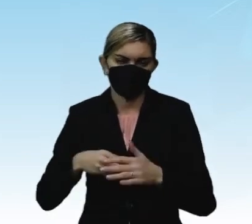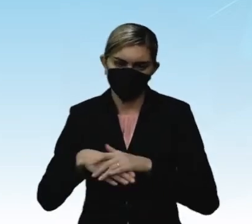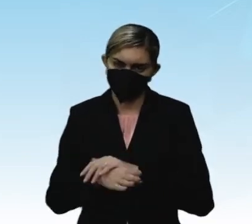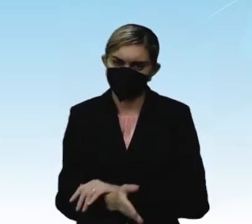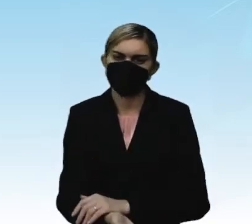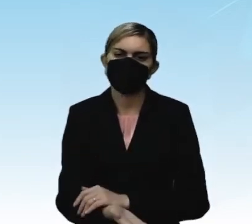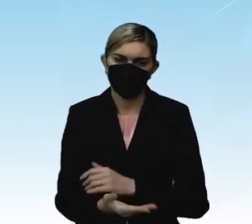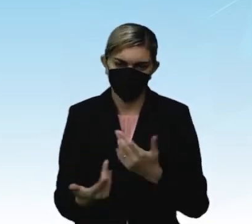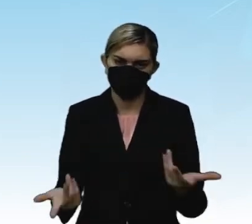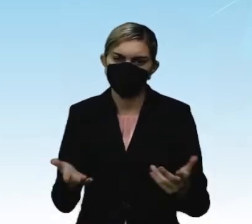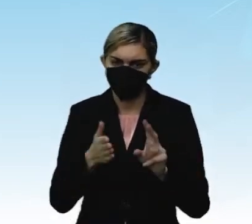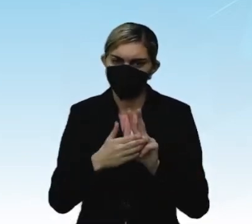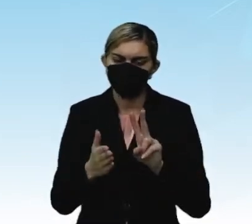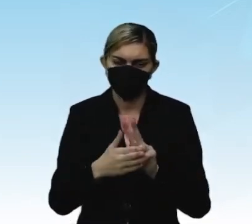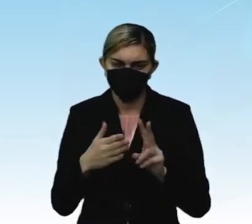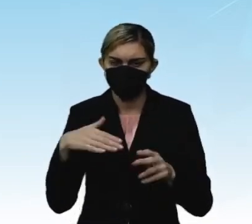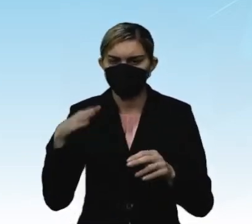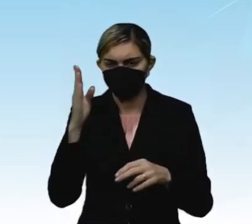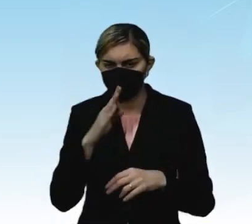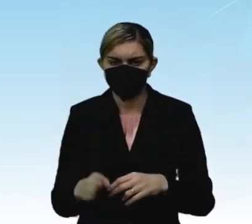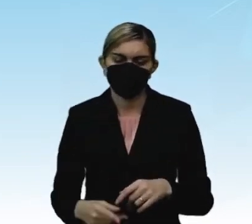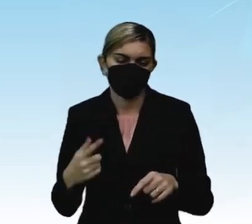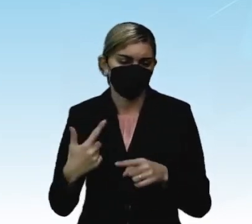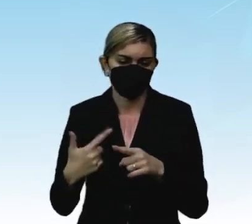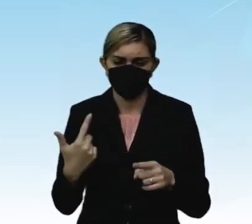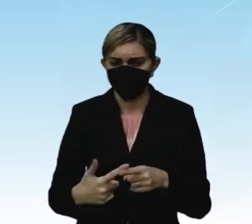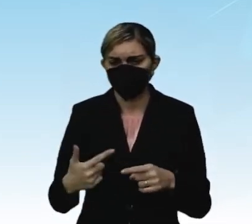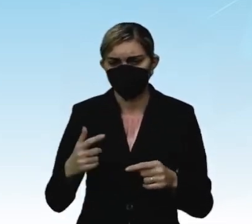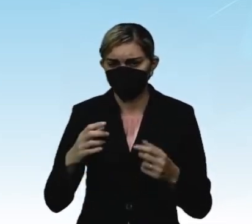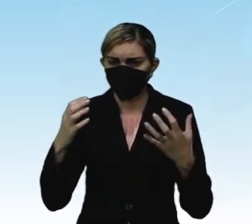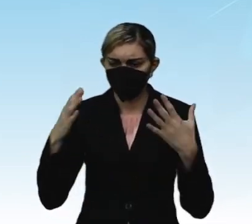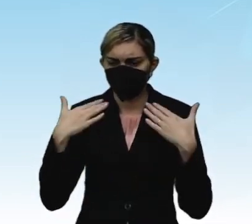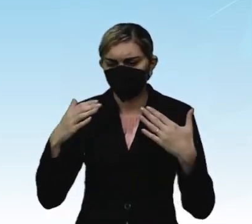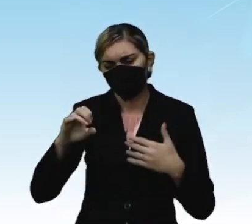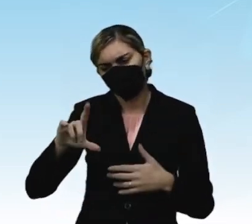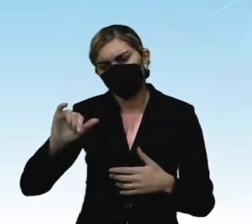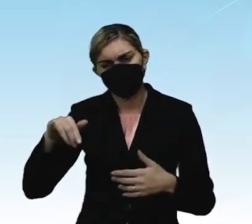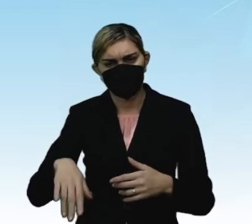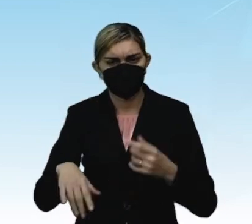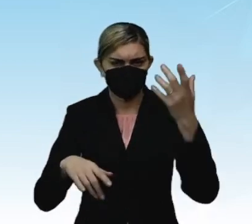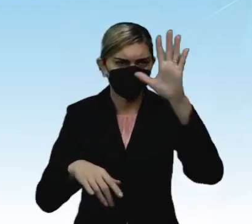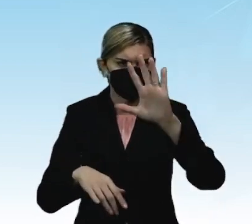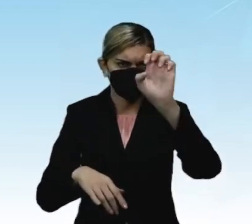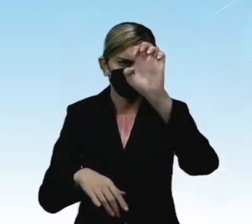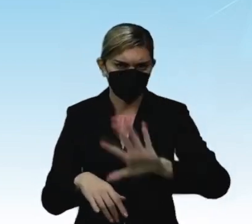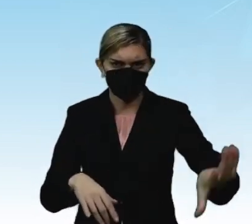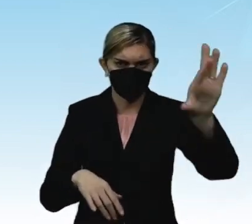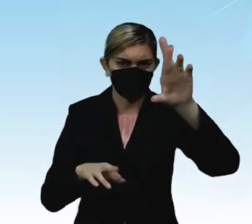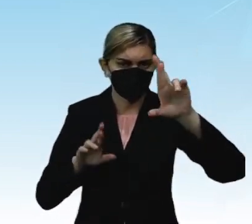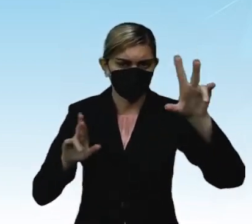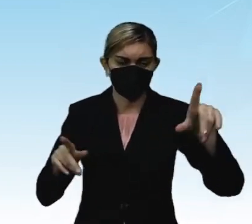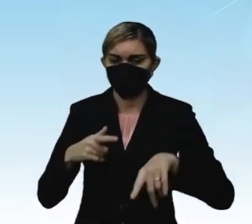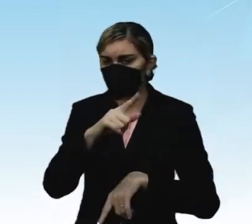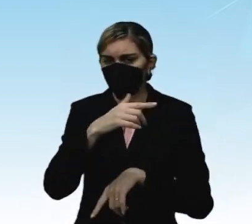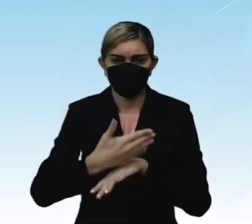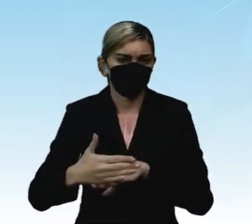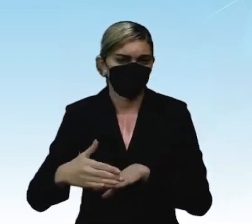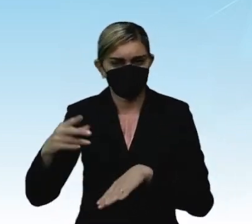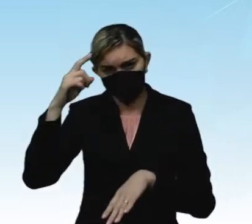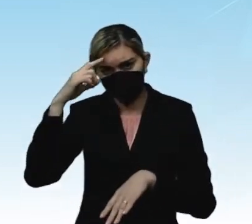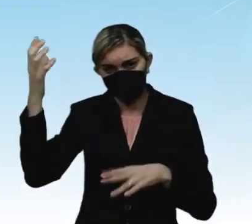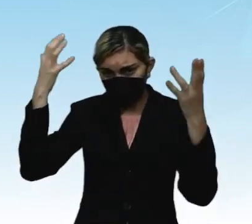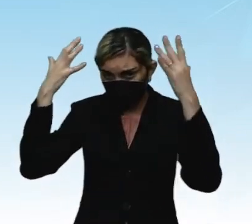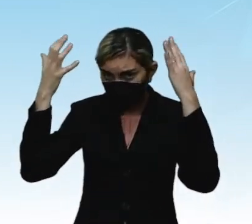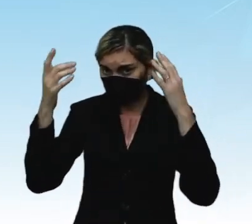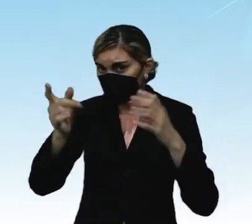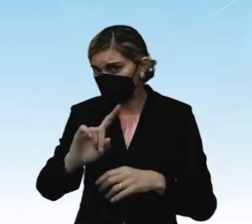dos nossos indígenas brasileiros. Porque, além do clima ser diferente lá na Europa, eles não têm muito raiva de tomar